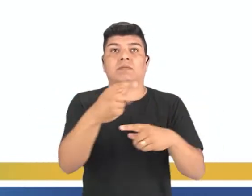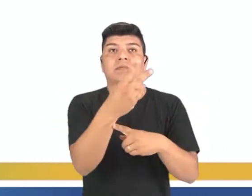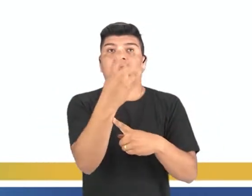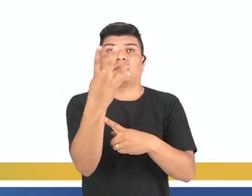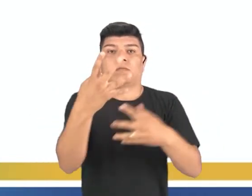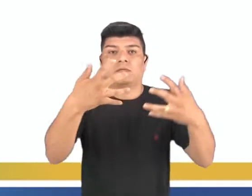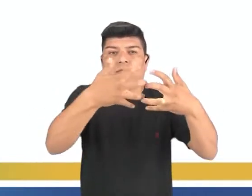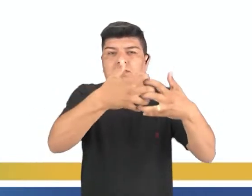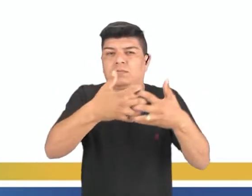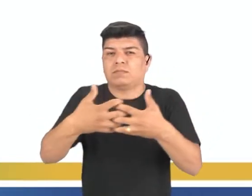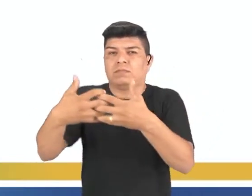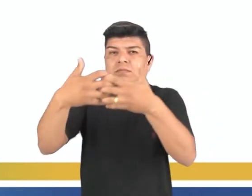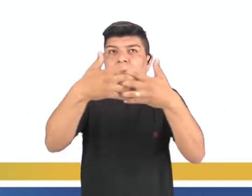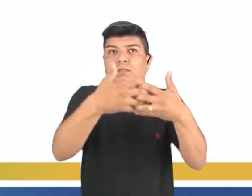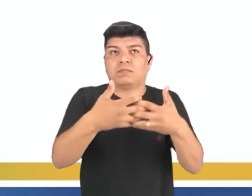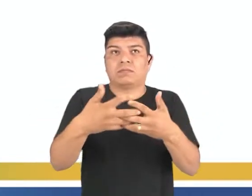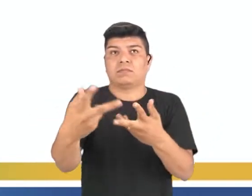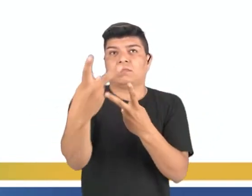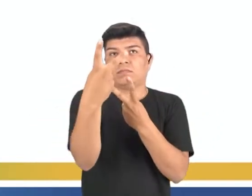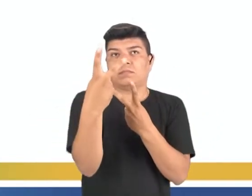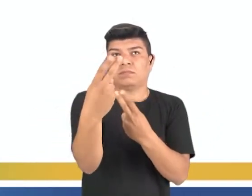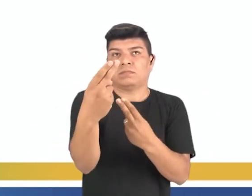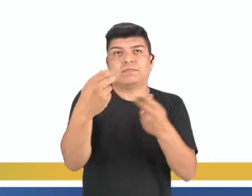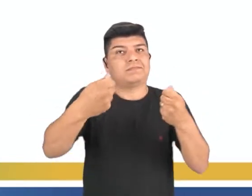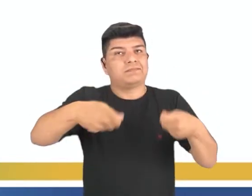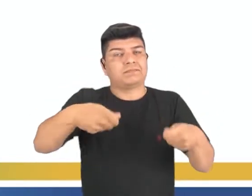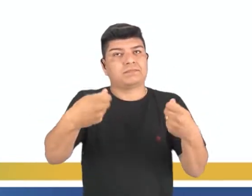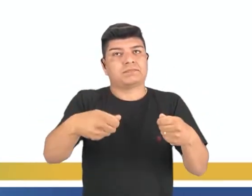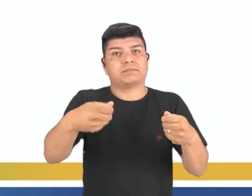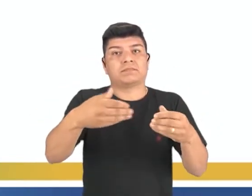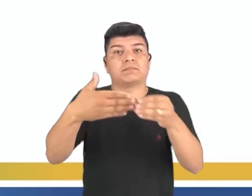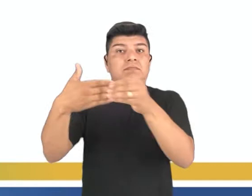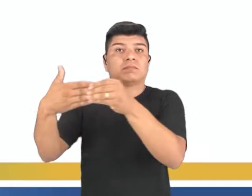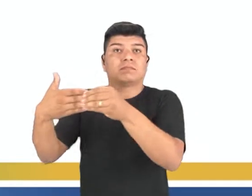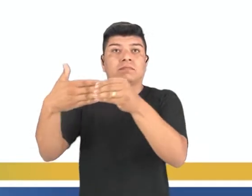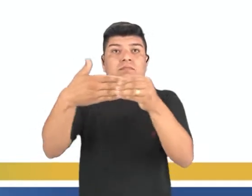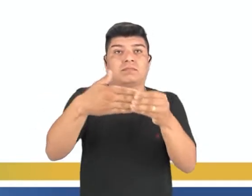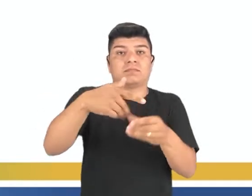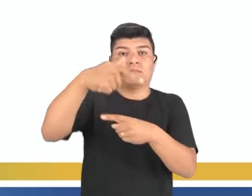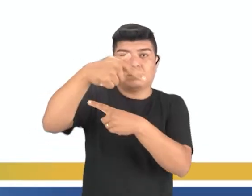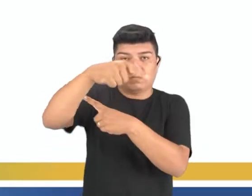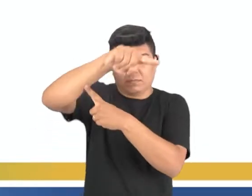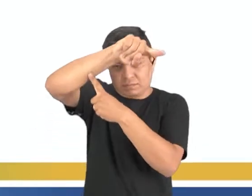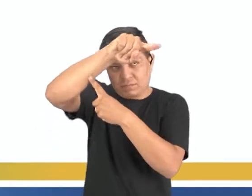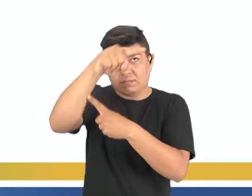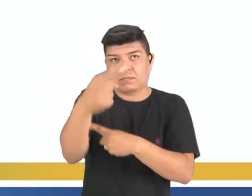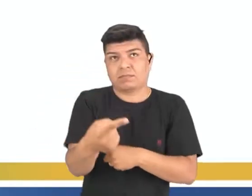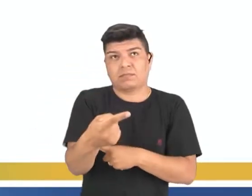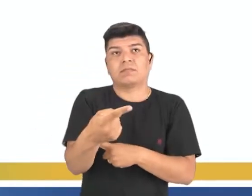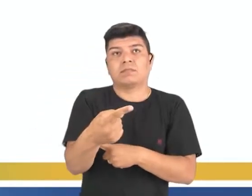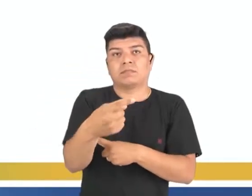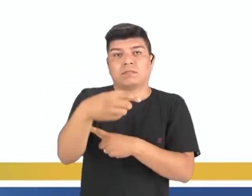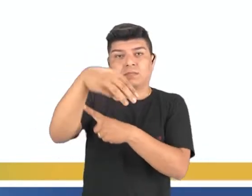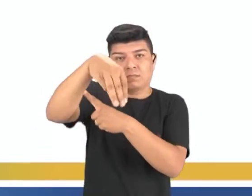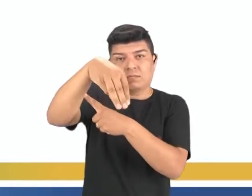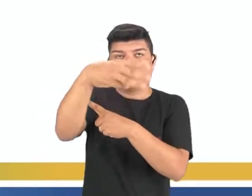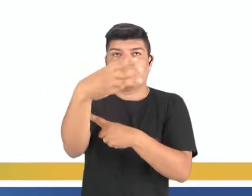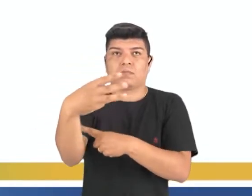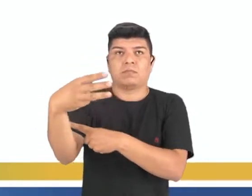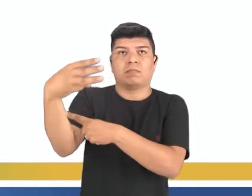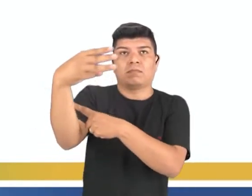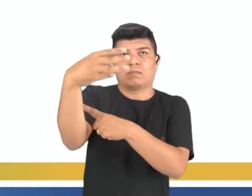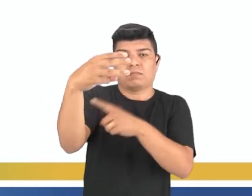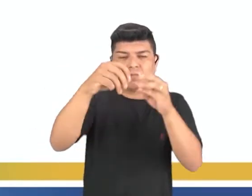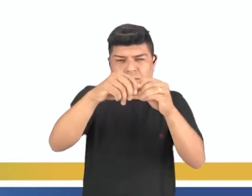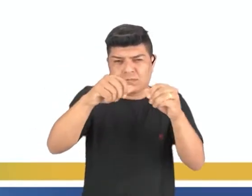Quantos caminhões iguais a esse serão necessários para transportar 7.000 metros cúbicos de areia? Então vamos